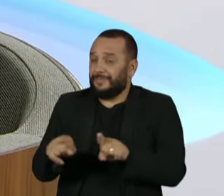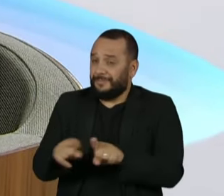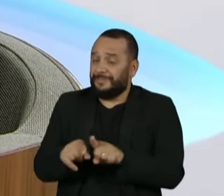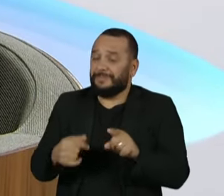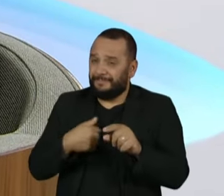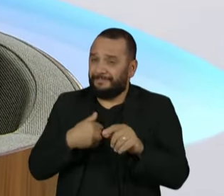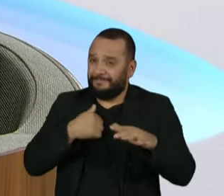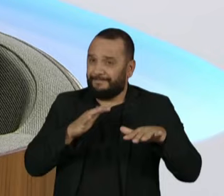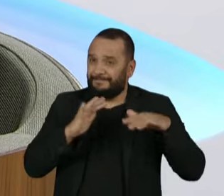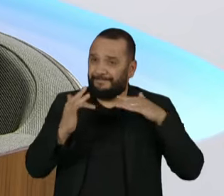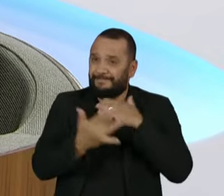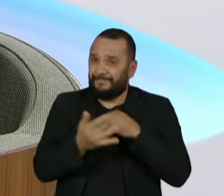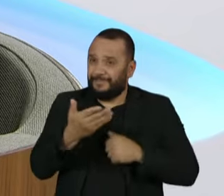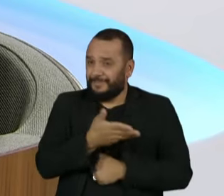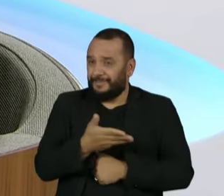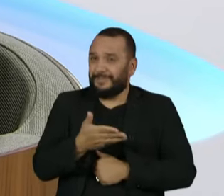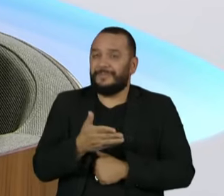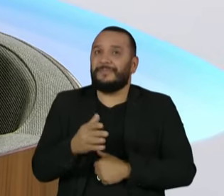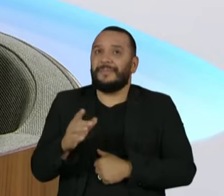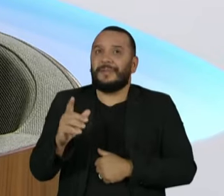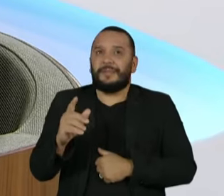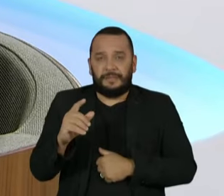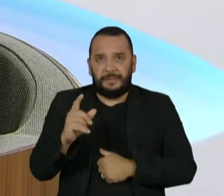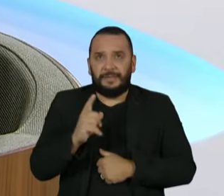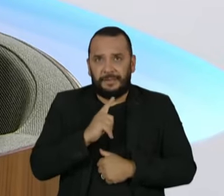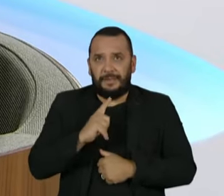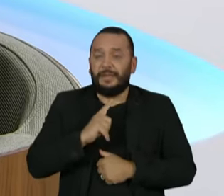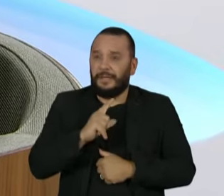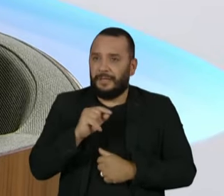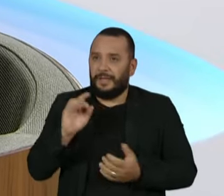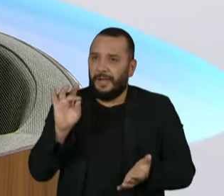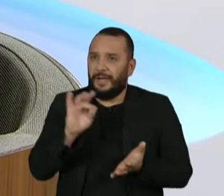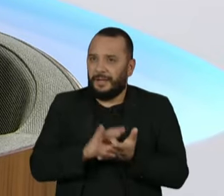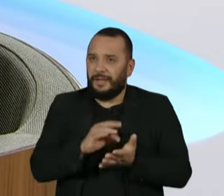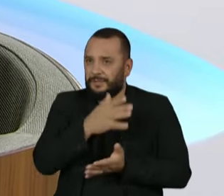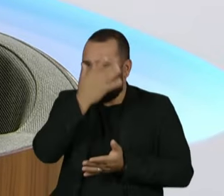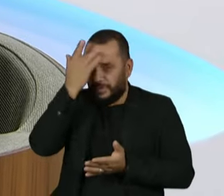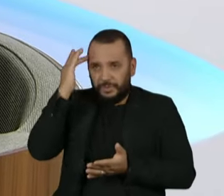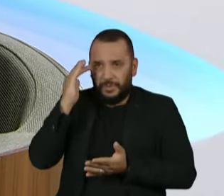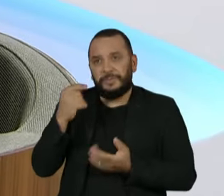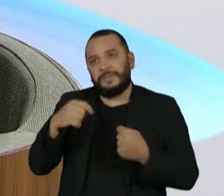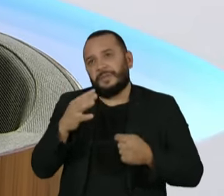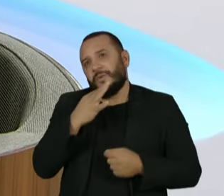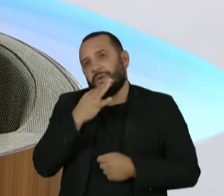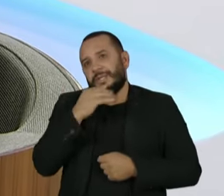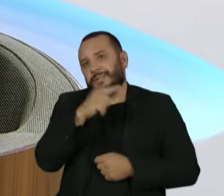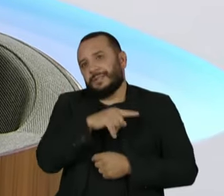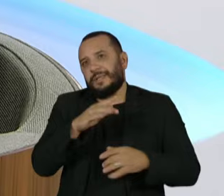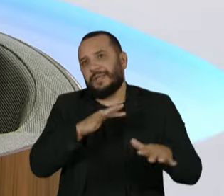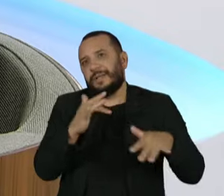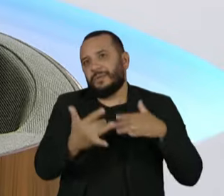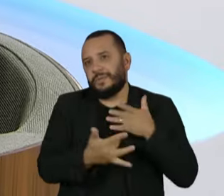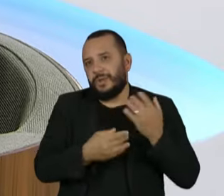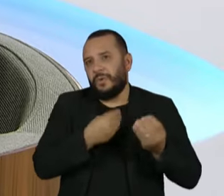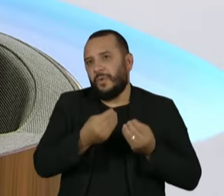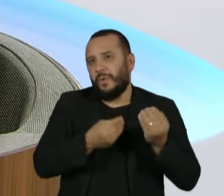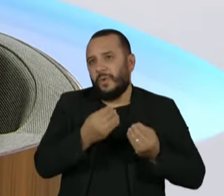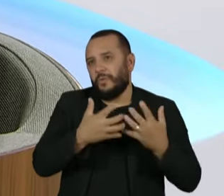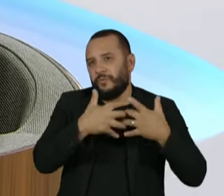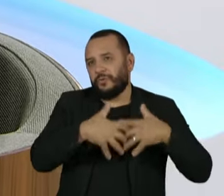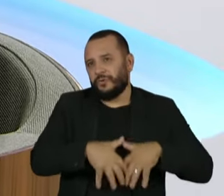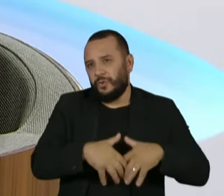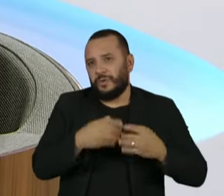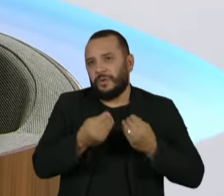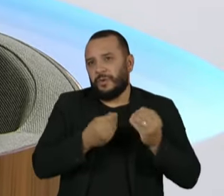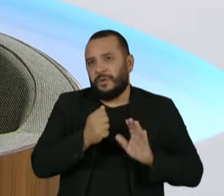parte intrínseca e incontornável da realidade as pessoas deveriam ter que entender isso e isso é parte do